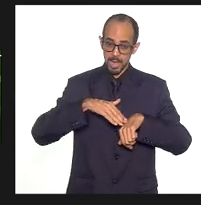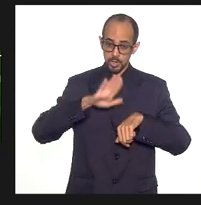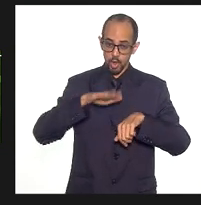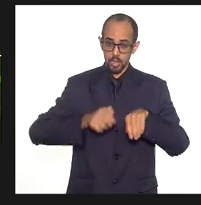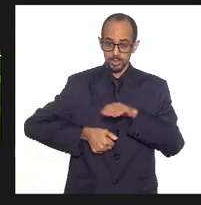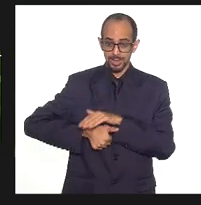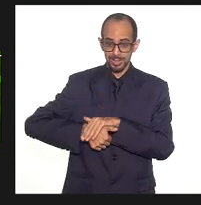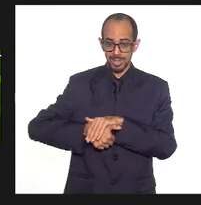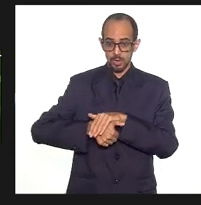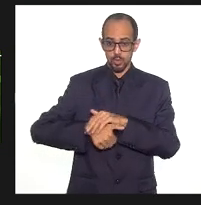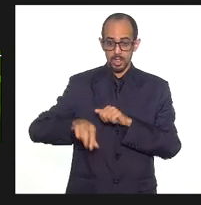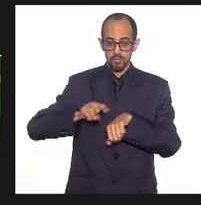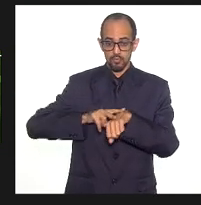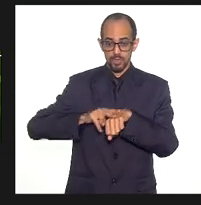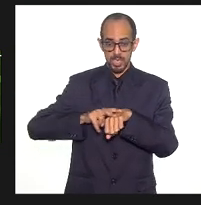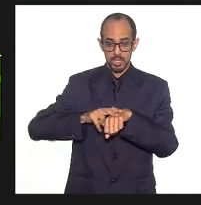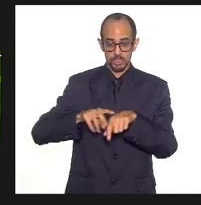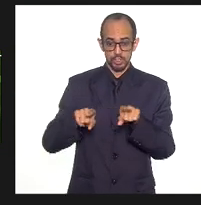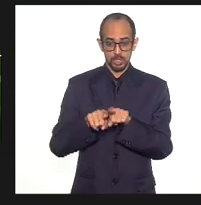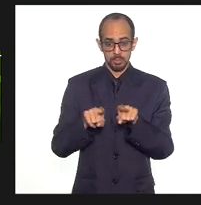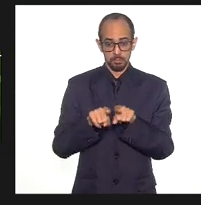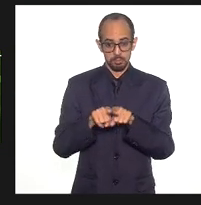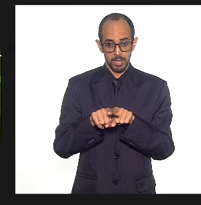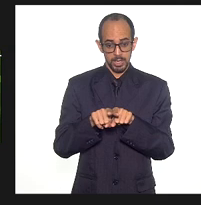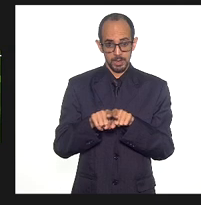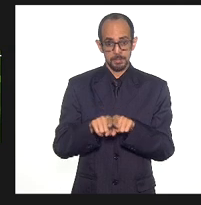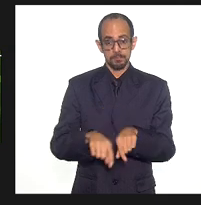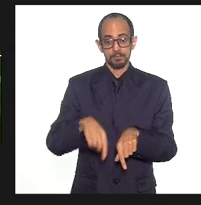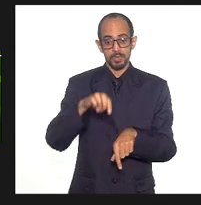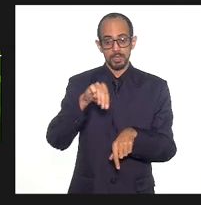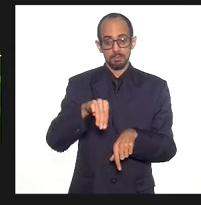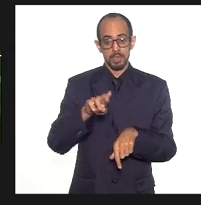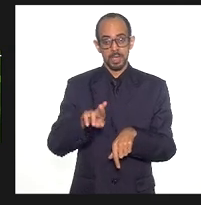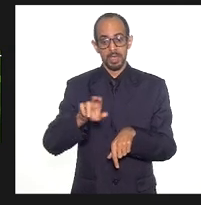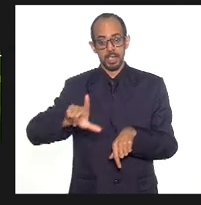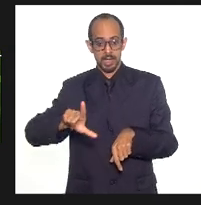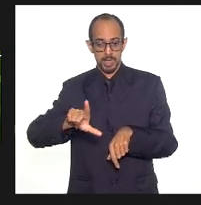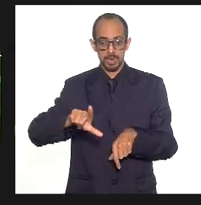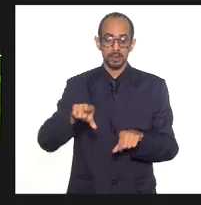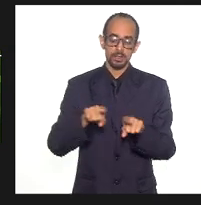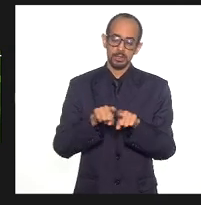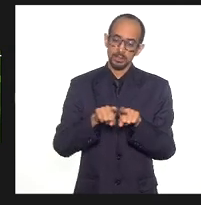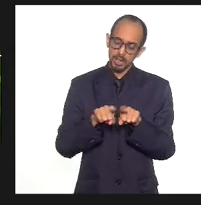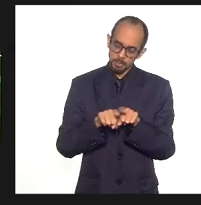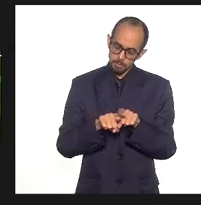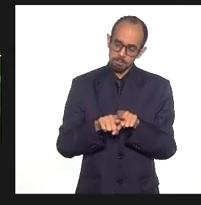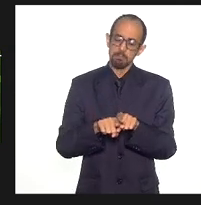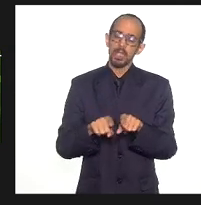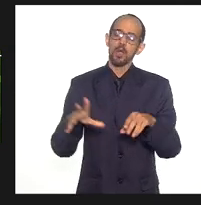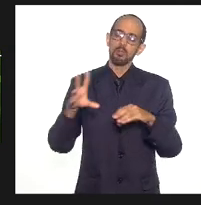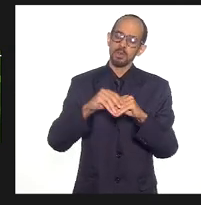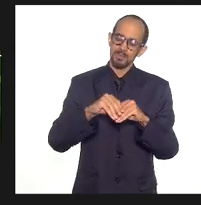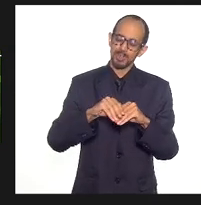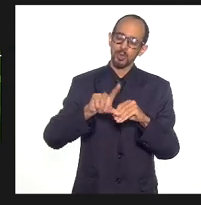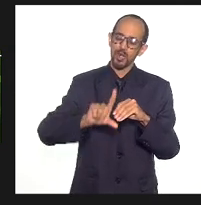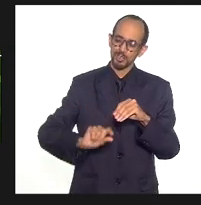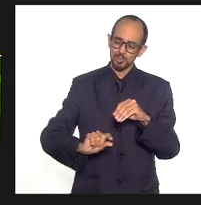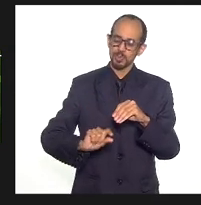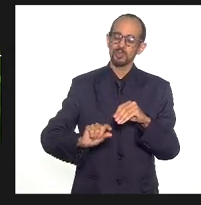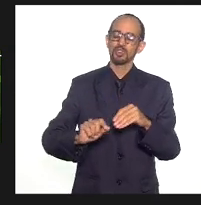Tartaruga Verde, que está aqui logo abaixo, e Marlim também contribuíram para essa redução, mas em menor